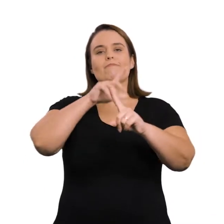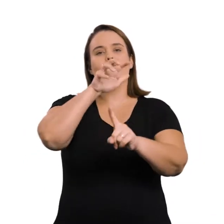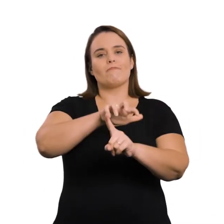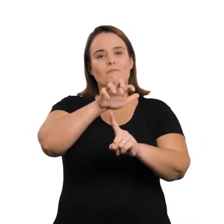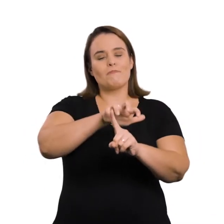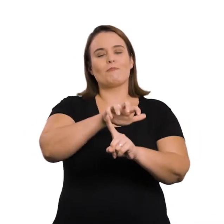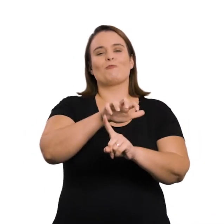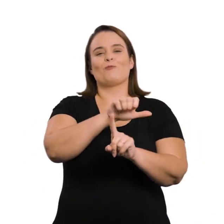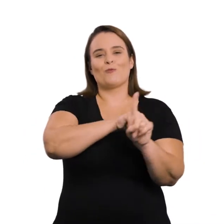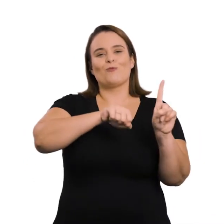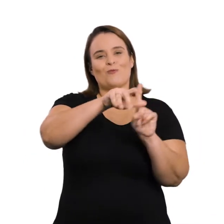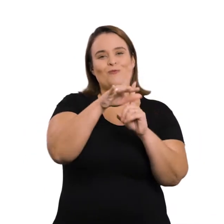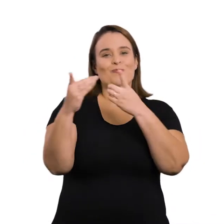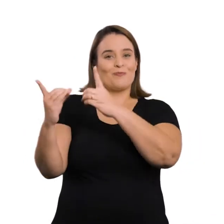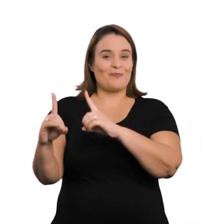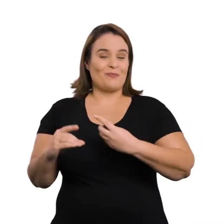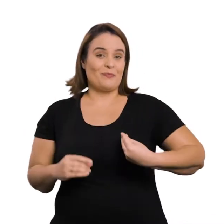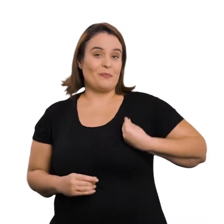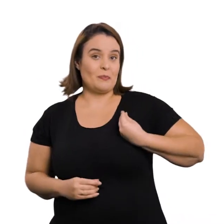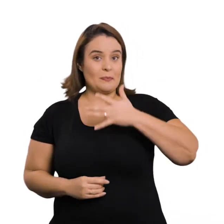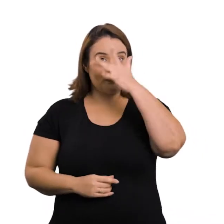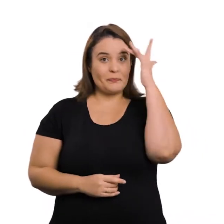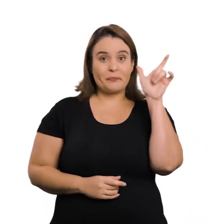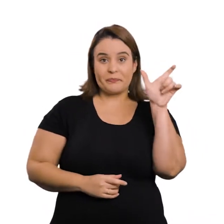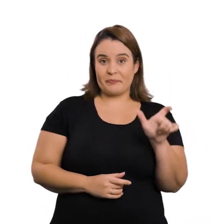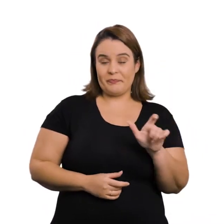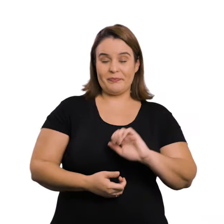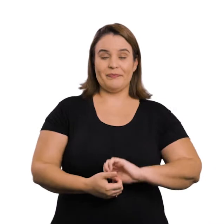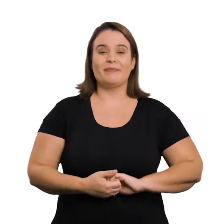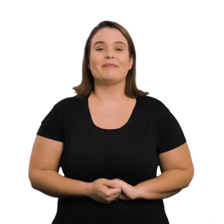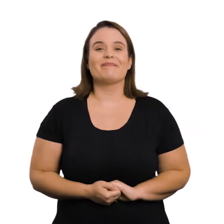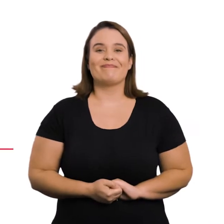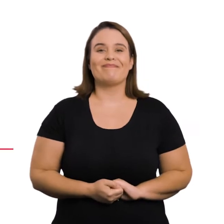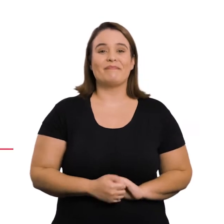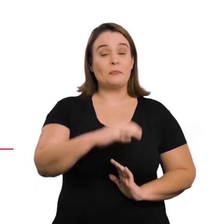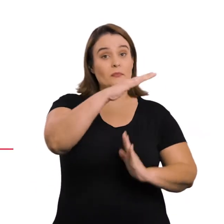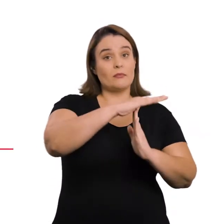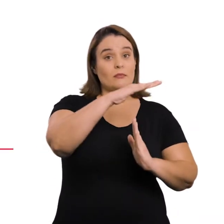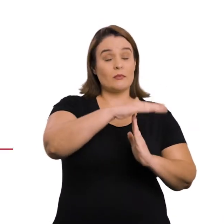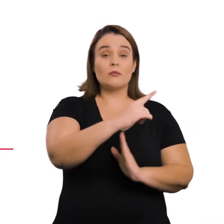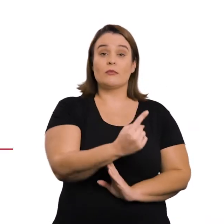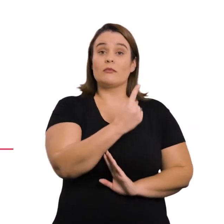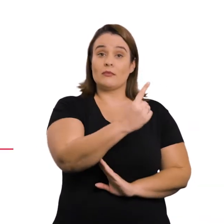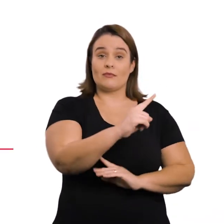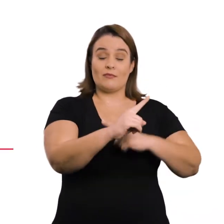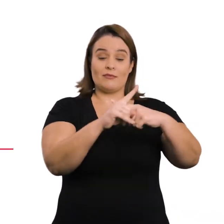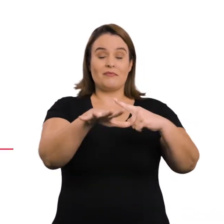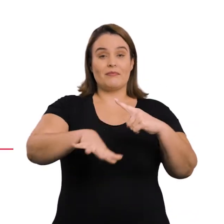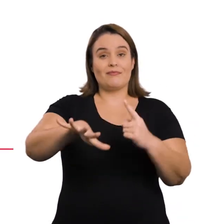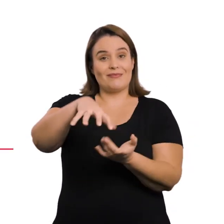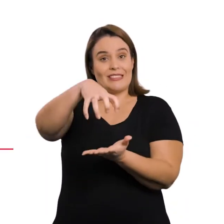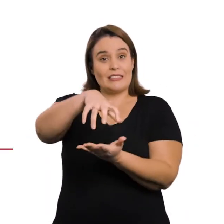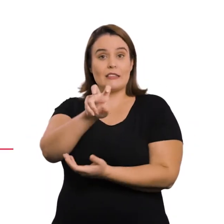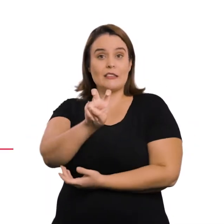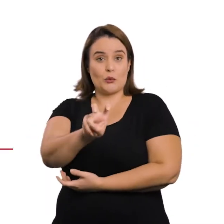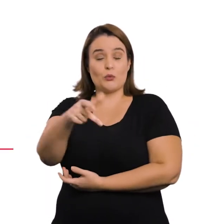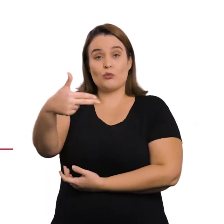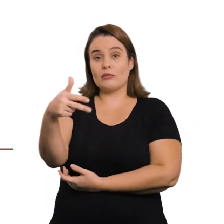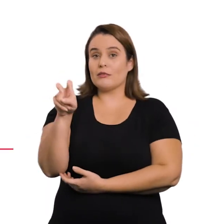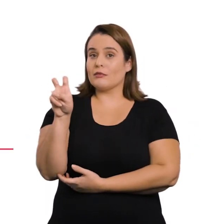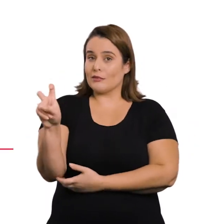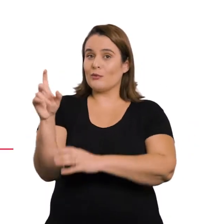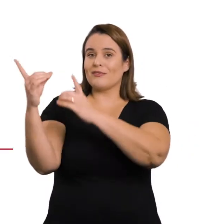o impacto funcional da deficiência na vida de uma pessoa. Limitação funcional 1 vezes ambiente